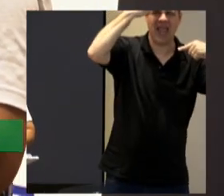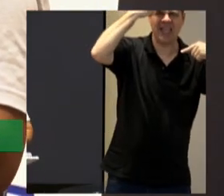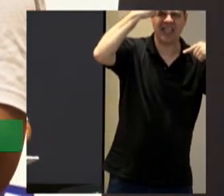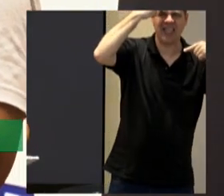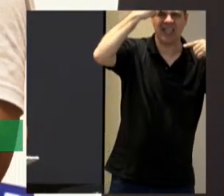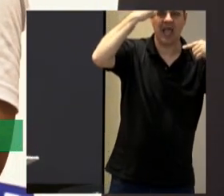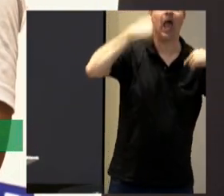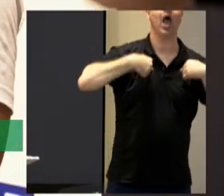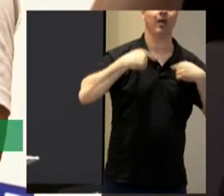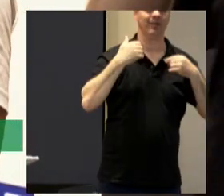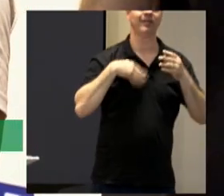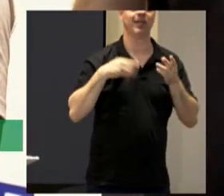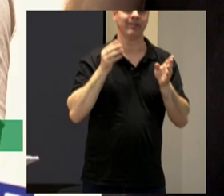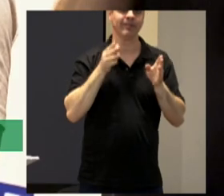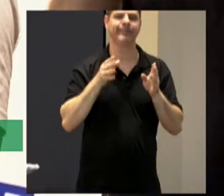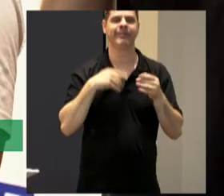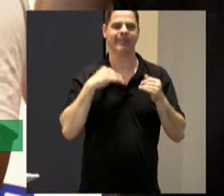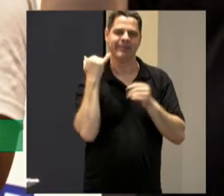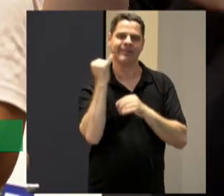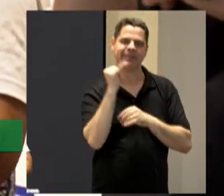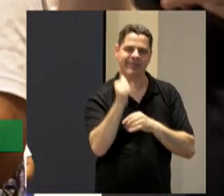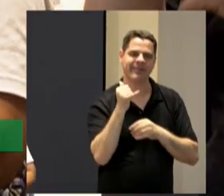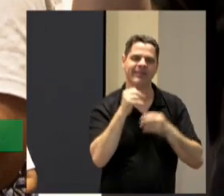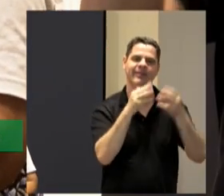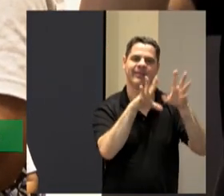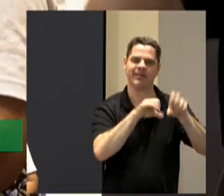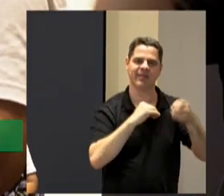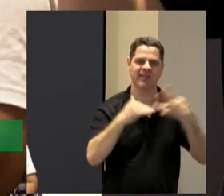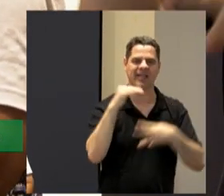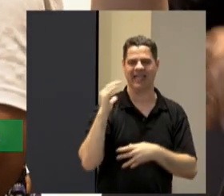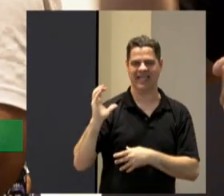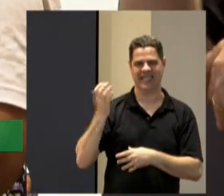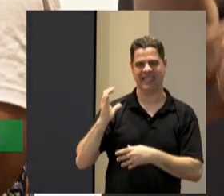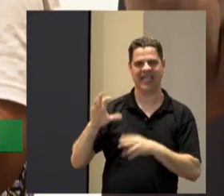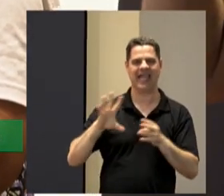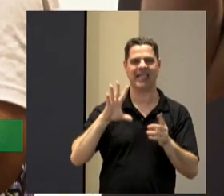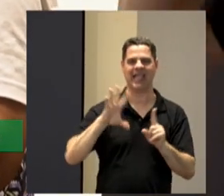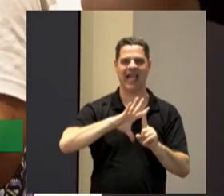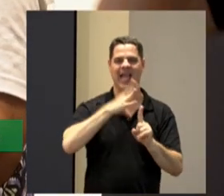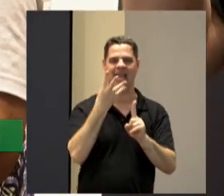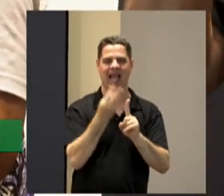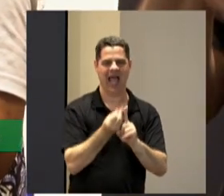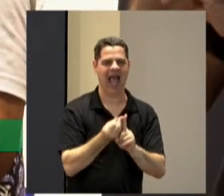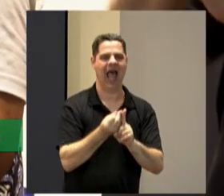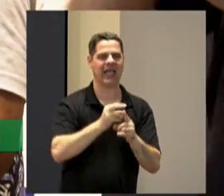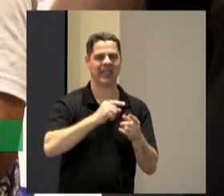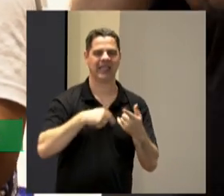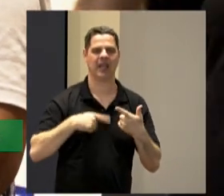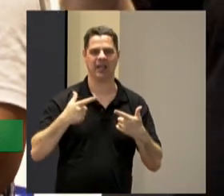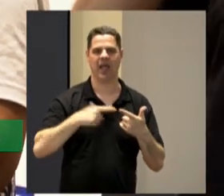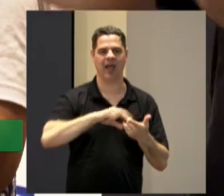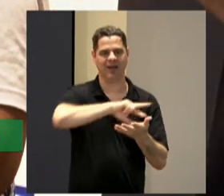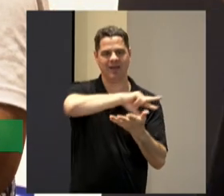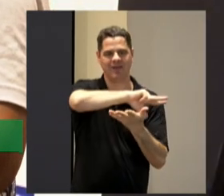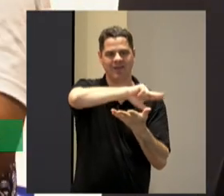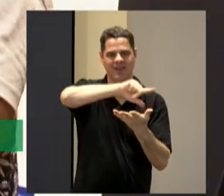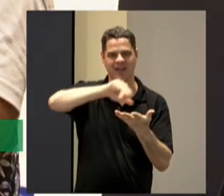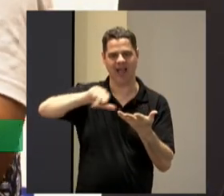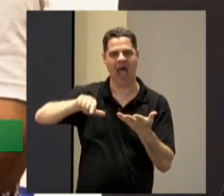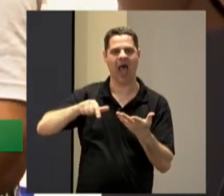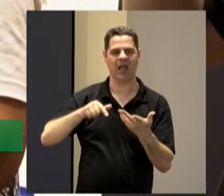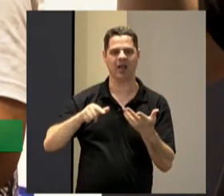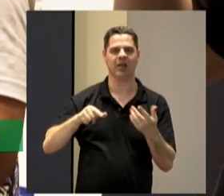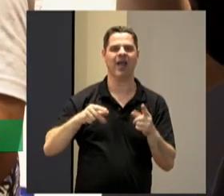Também tivemos que nos equilibrar quando falamos de ciências e artes, muitas linguagens, professores vindo de